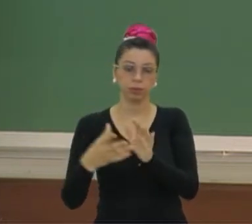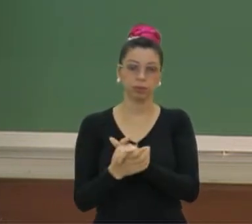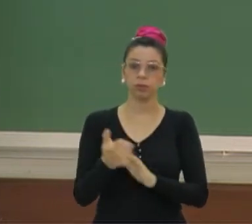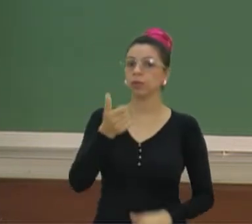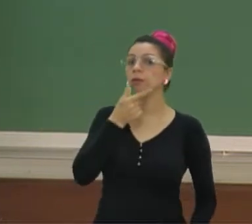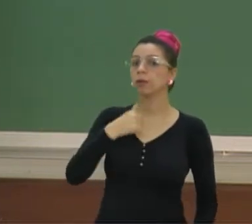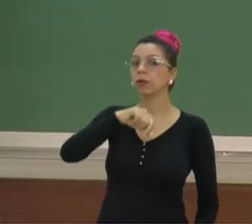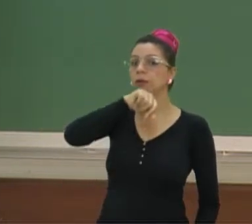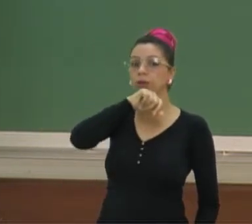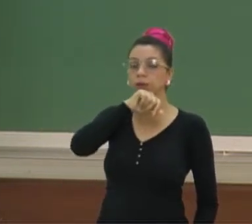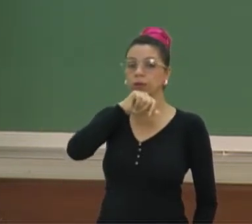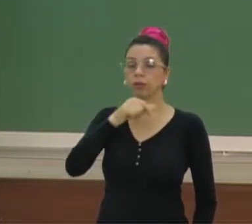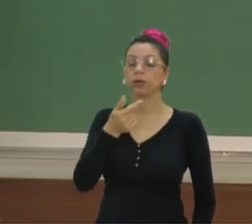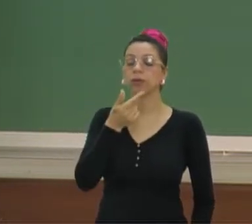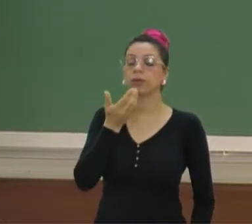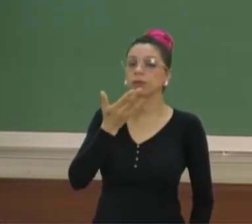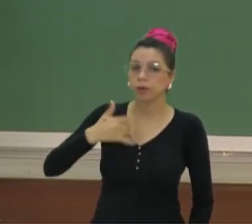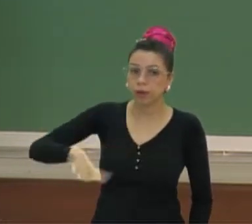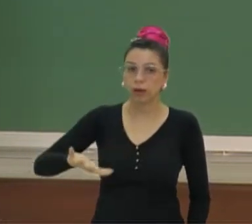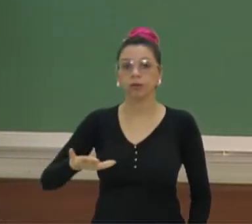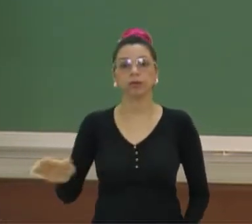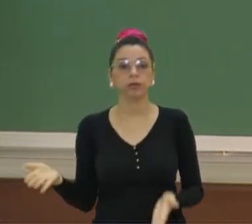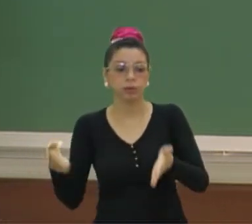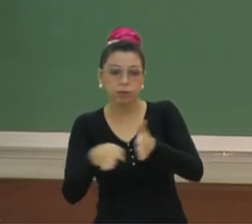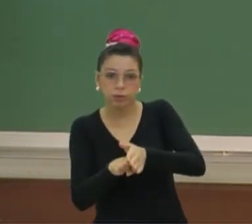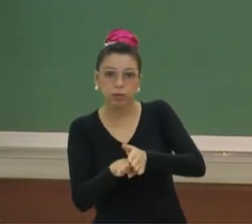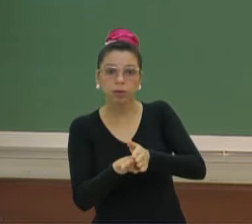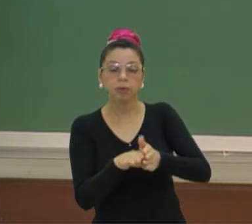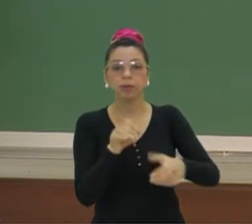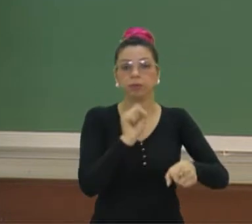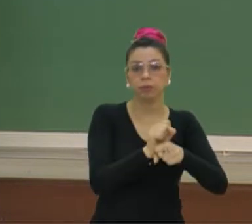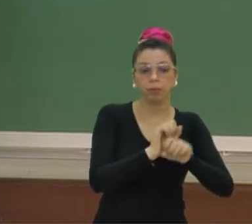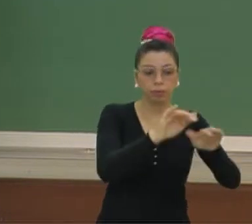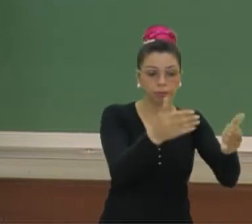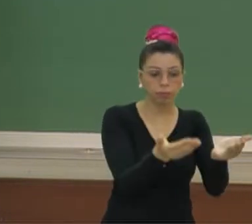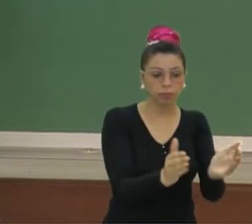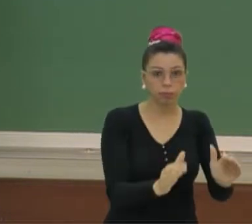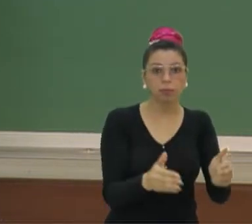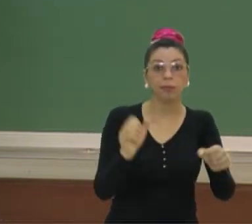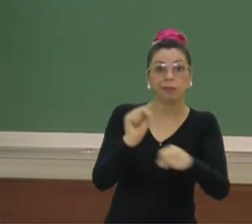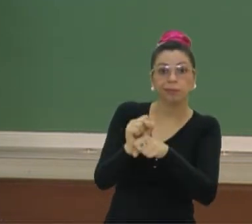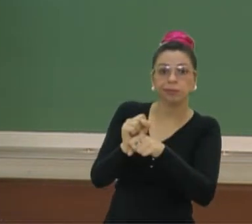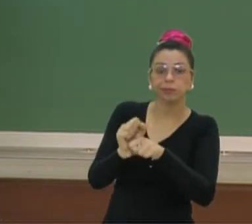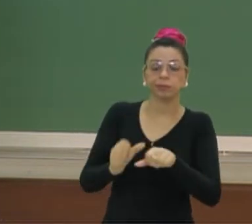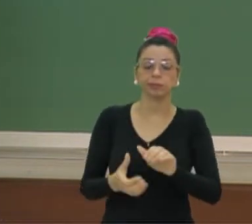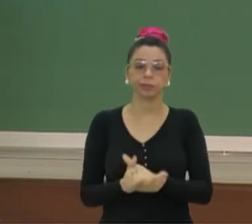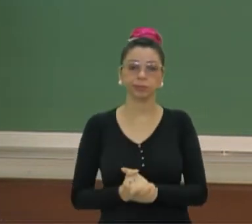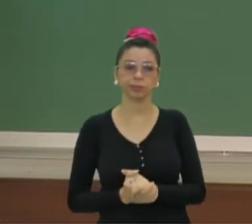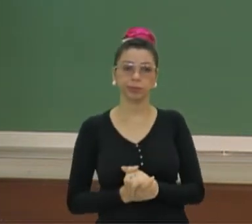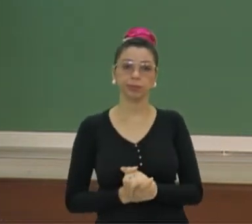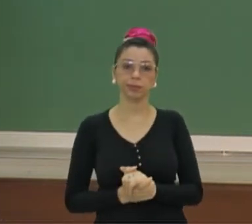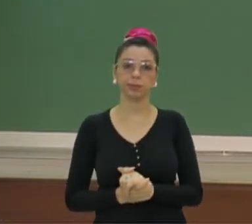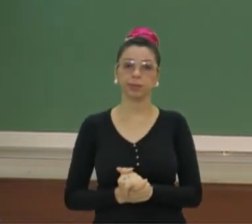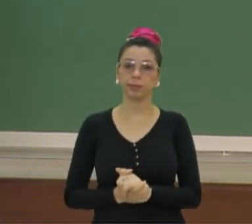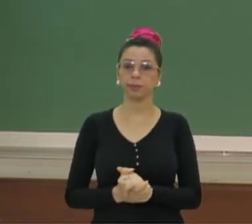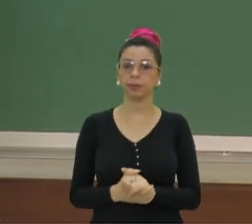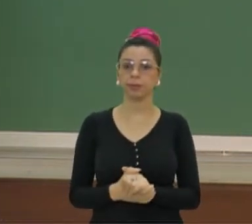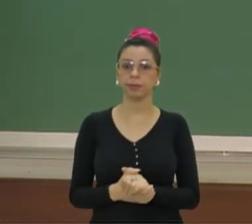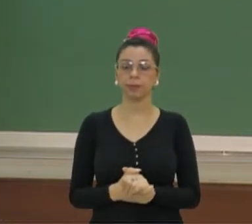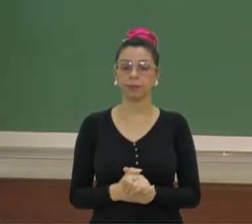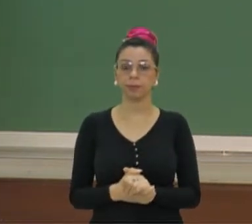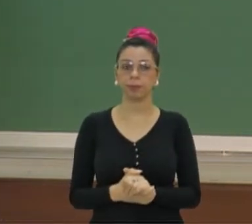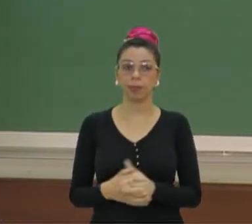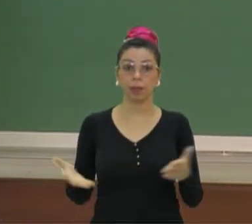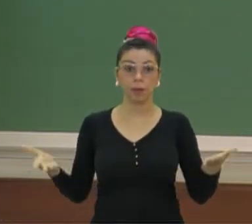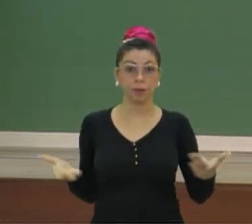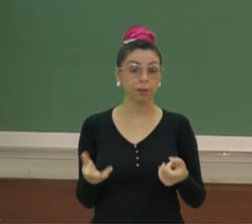chegou. Então a primeira está no passado contínuo, a segunda está no passado simples, ok? Agora